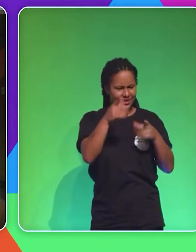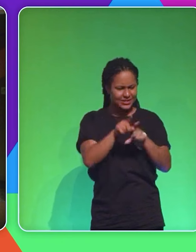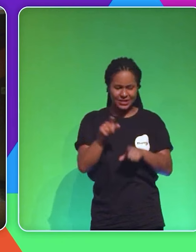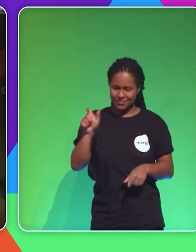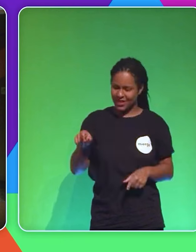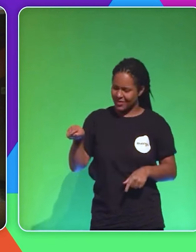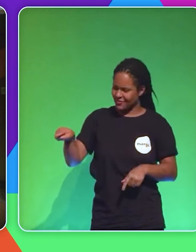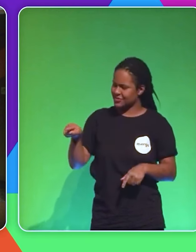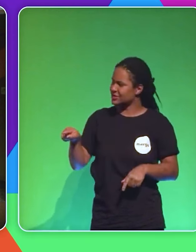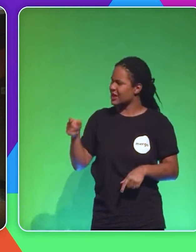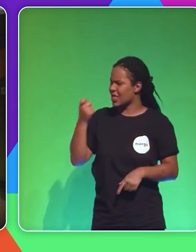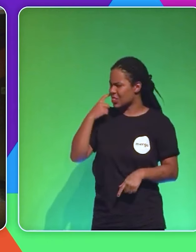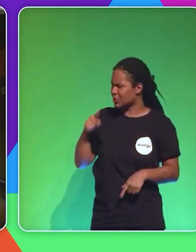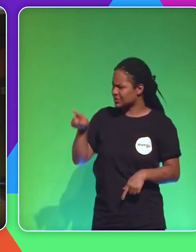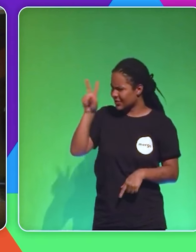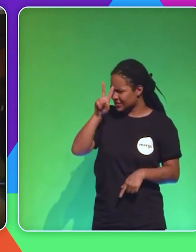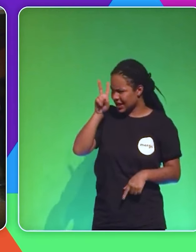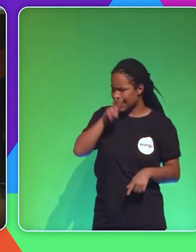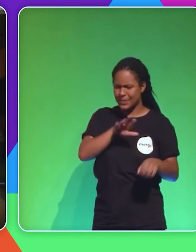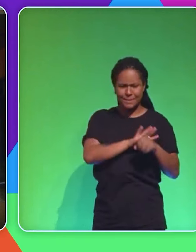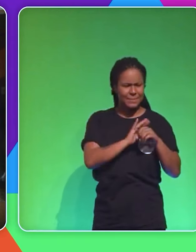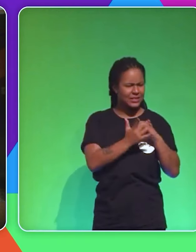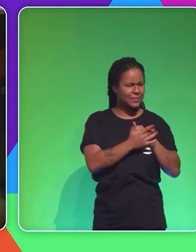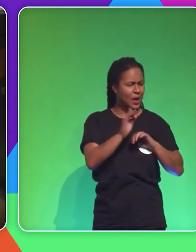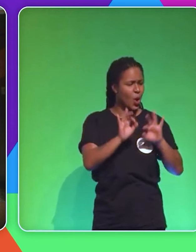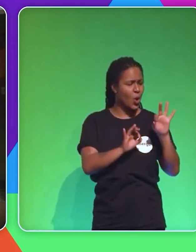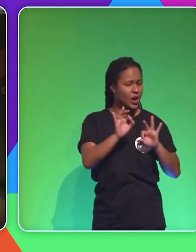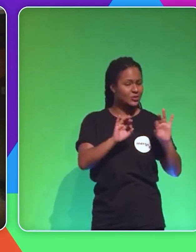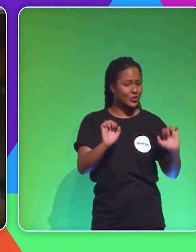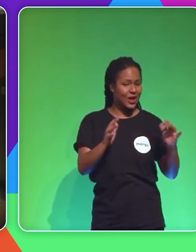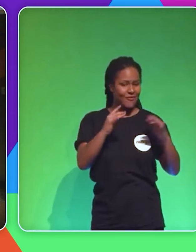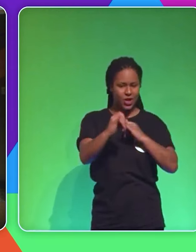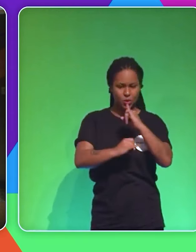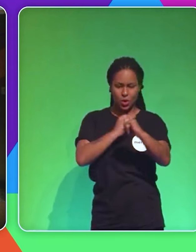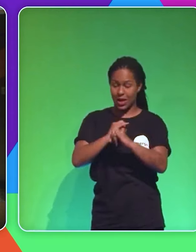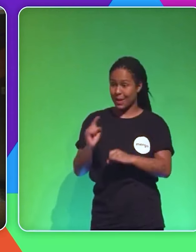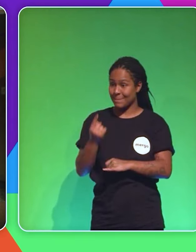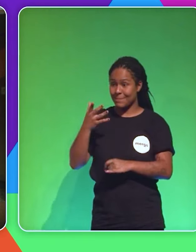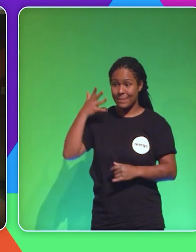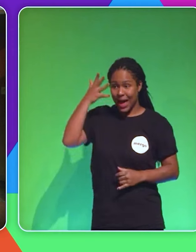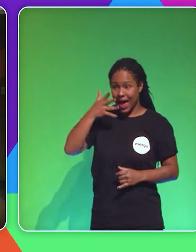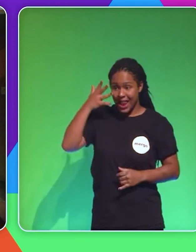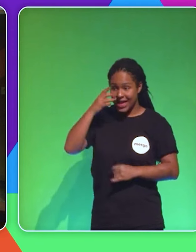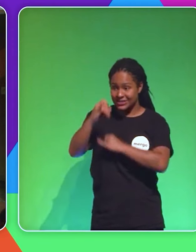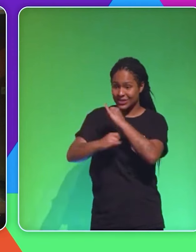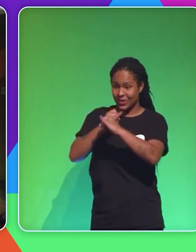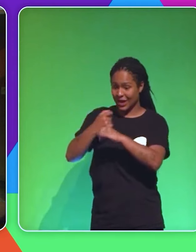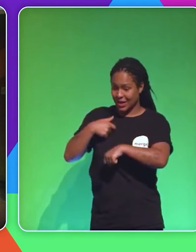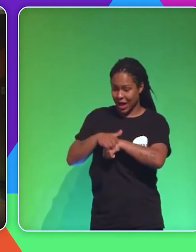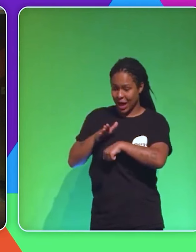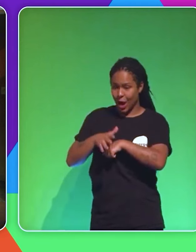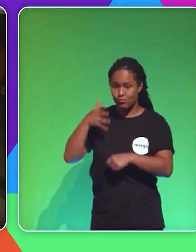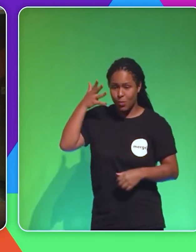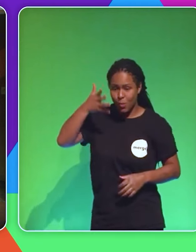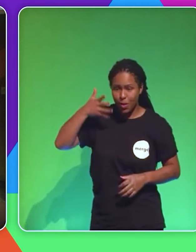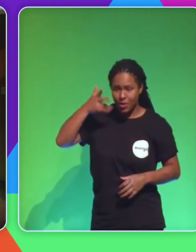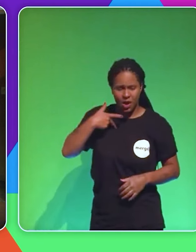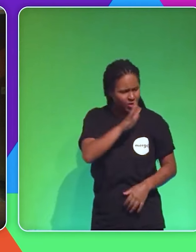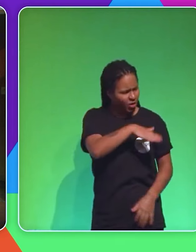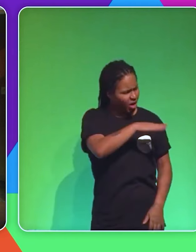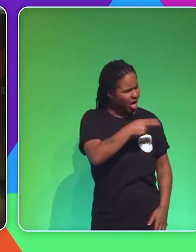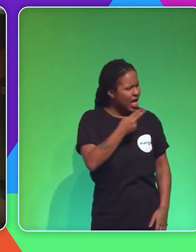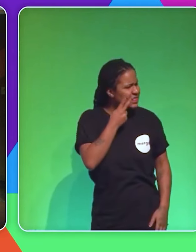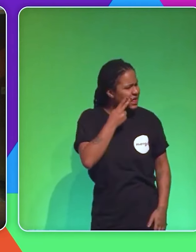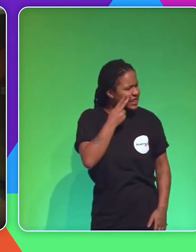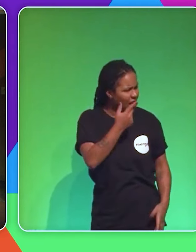você não sei se você lembra pandemia você organizou um evento online e foi uma das primeiras palestras online que eu dei ele falou Nina você não quer dar